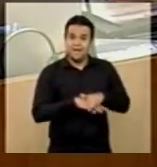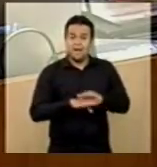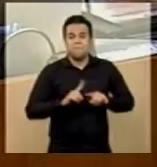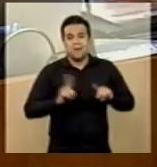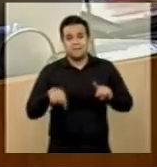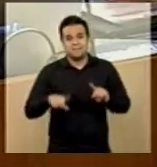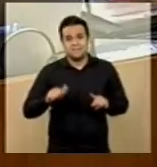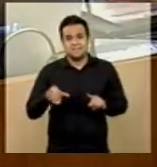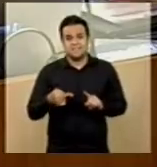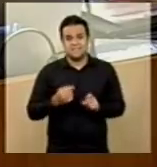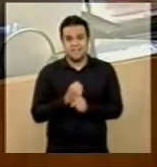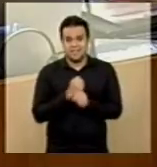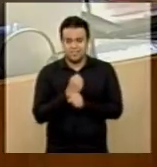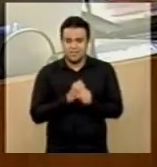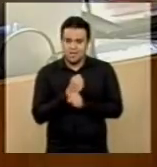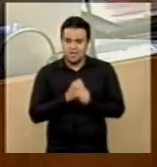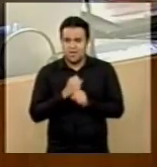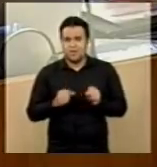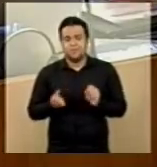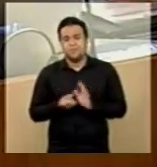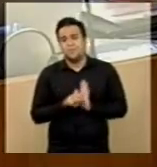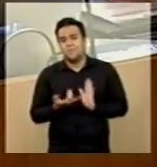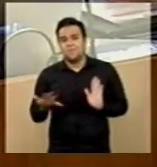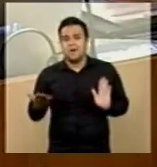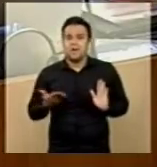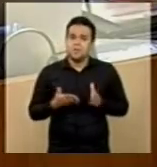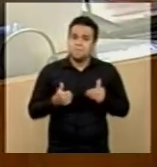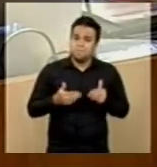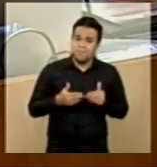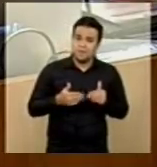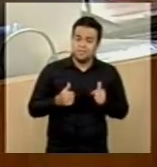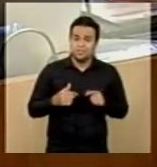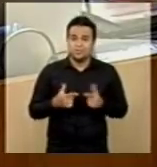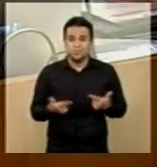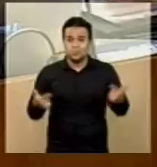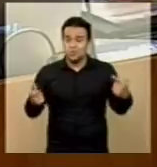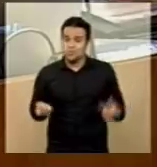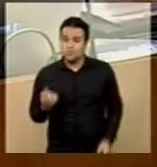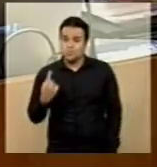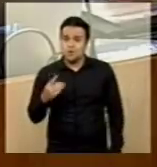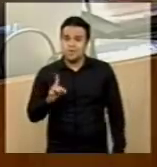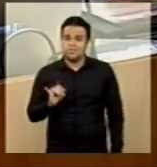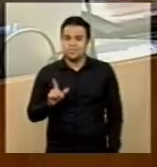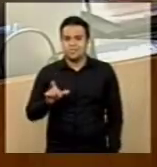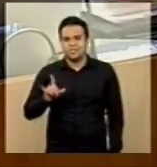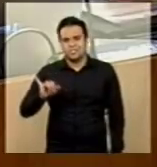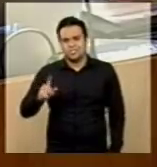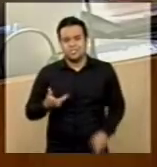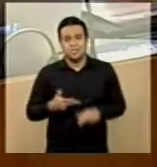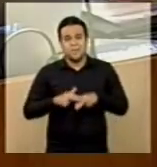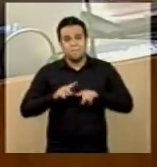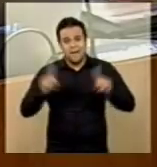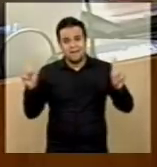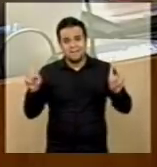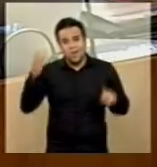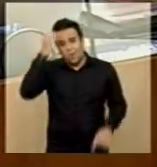com sucessivos pedidos. Há 2 anos e meio não havia uma diligência realizada no inquérito. Só que a culpa cai